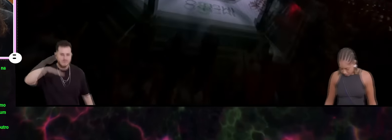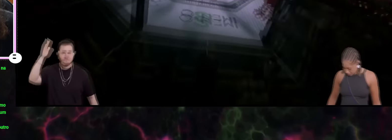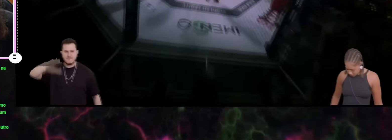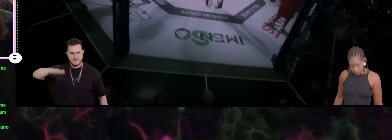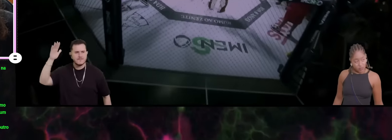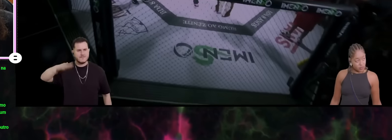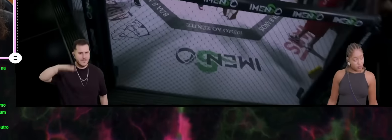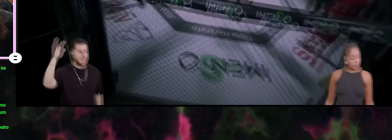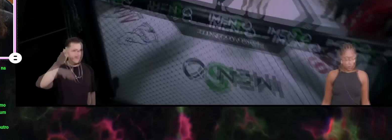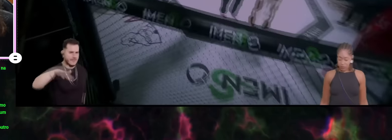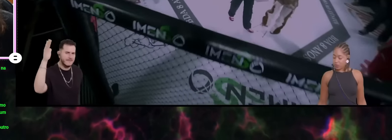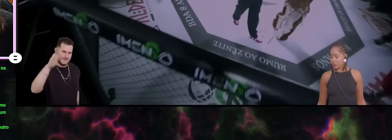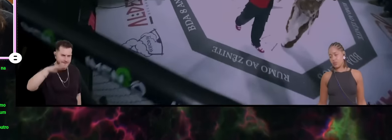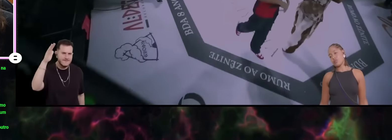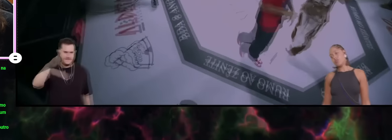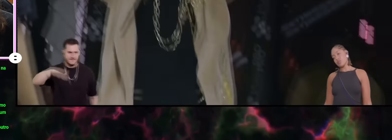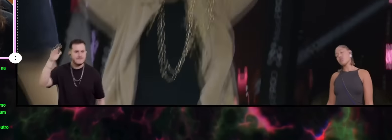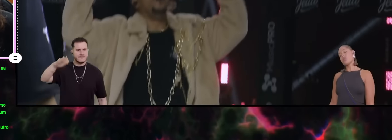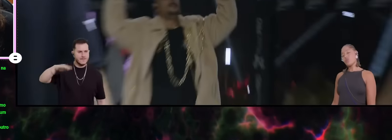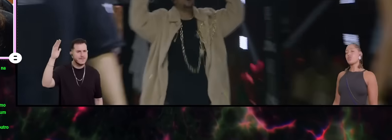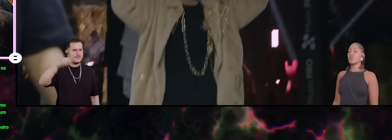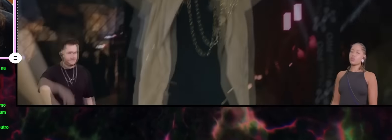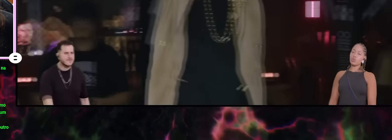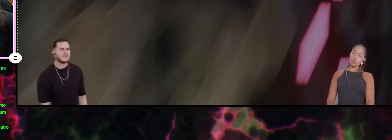Se cabe bastante bolacha na minha boca, cabe.